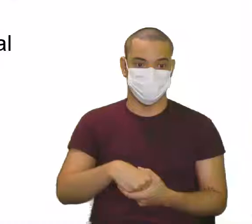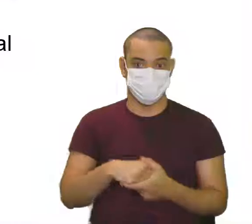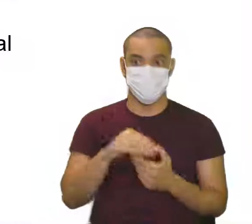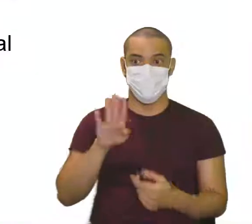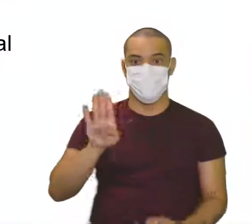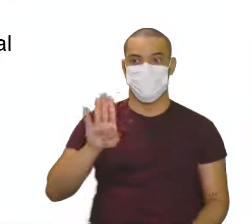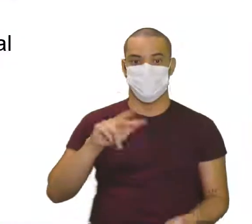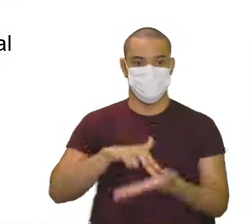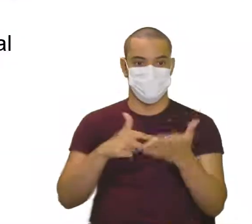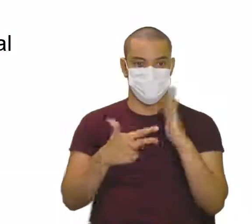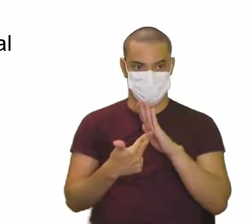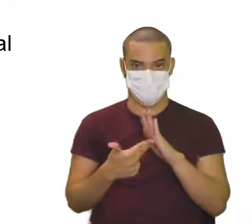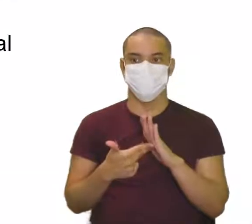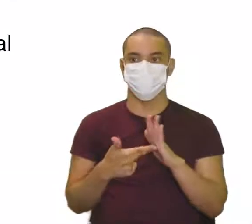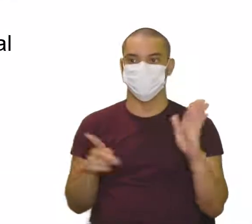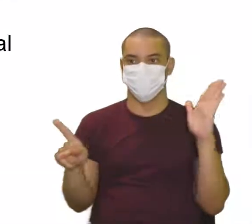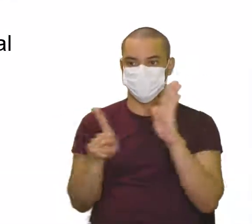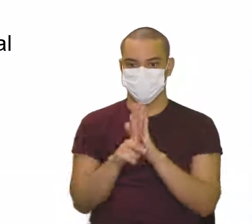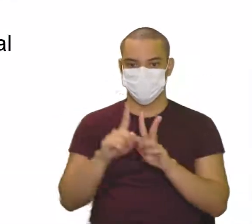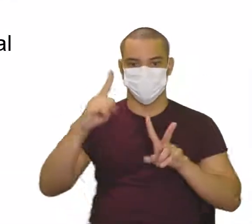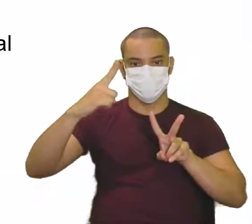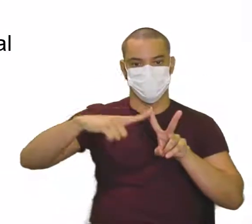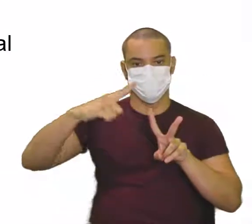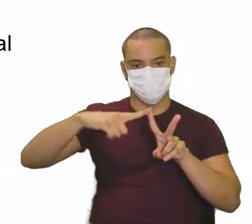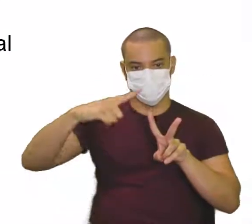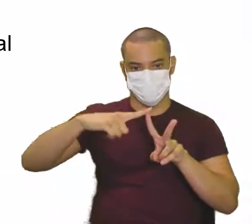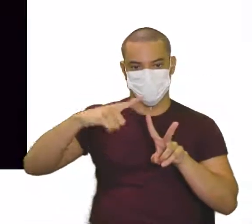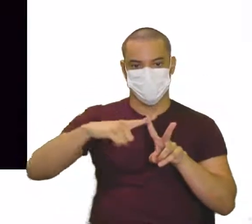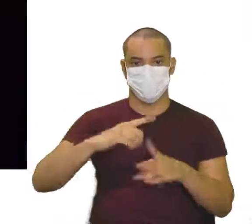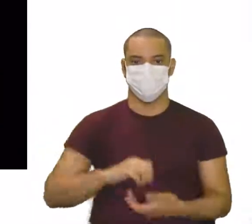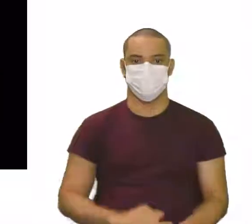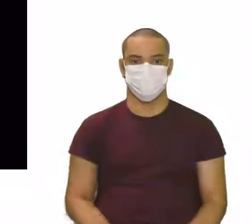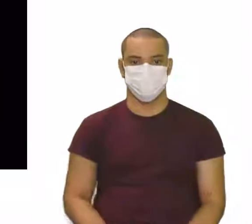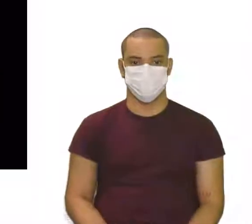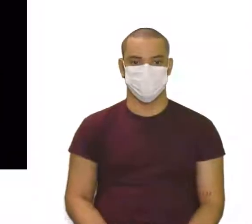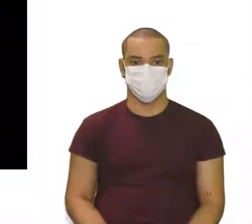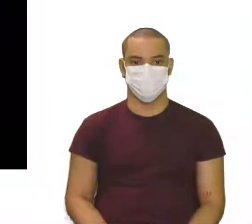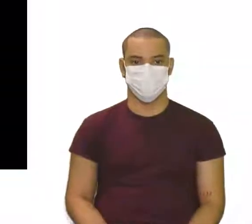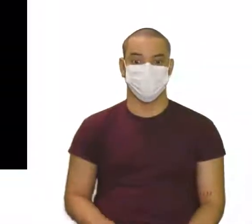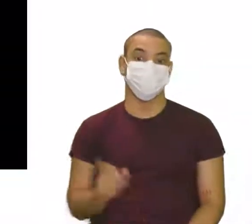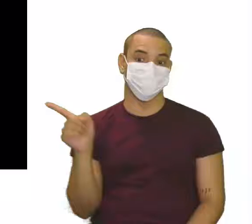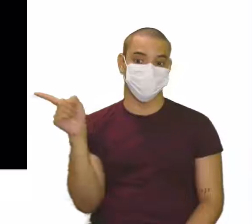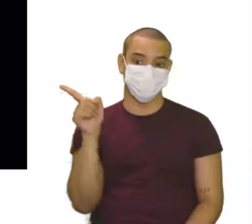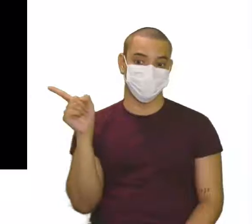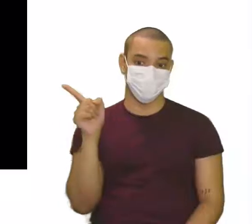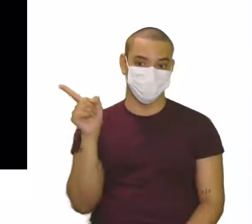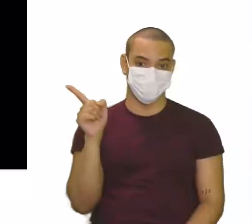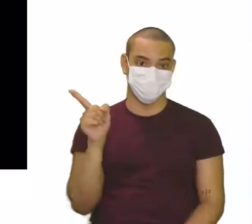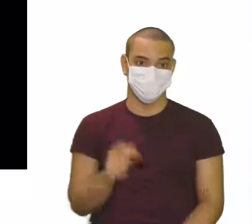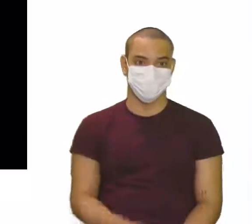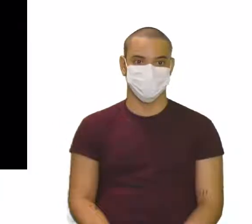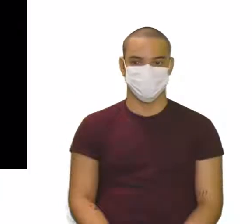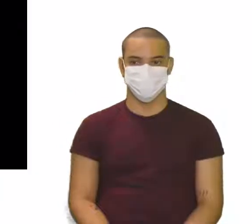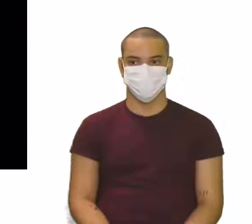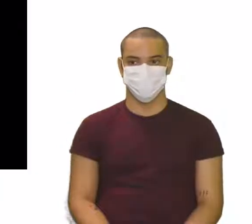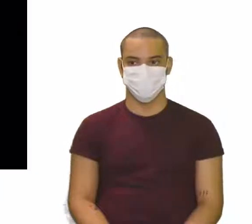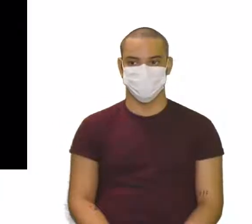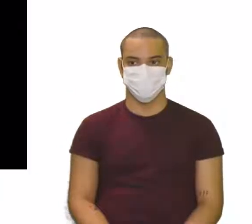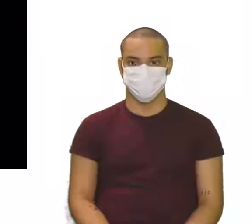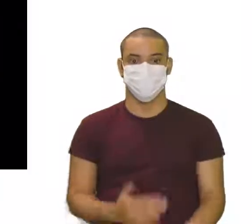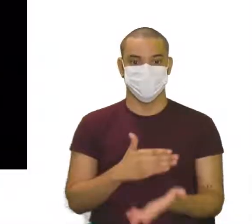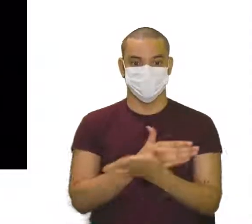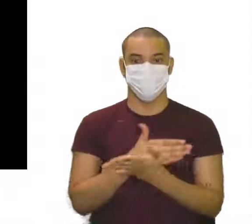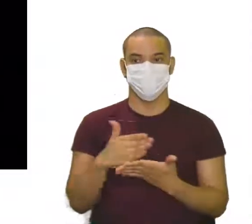B, ok? Que é o nosso vetor indução magnética. E aqui, olha só, vamos começar a